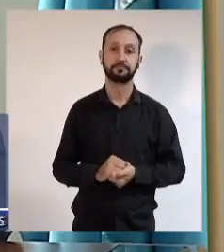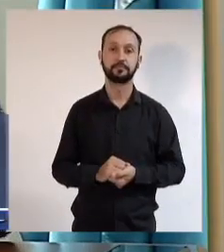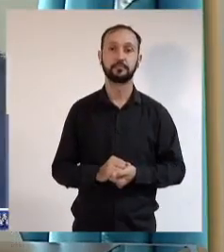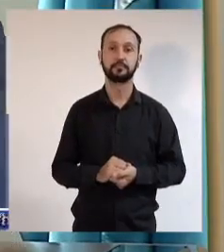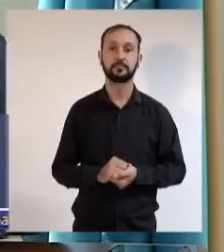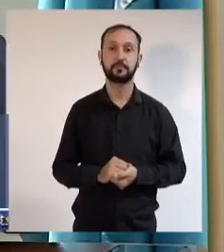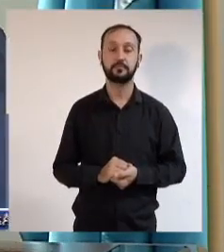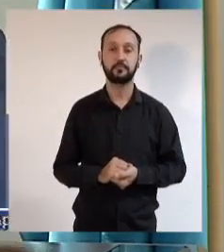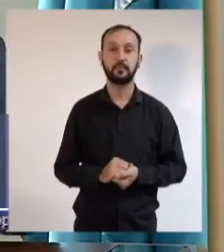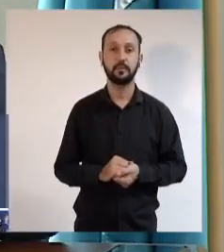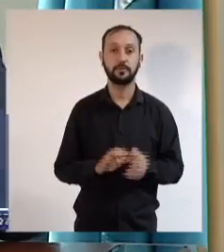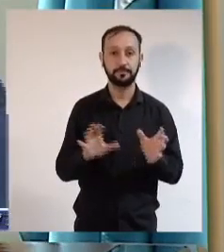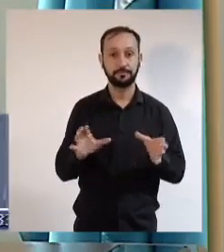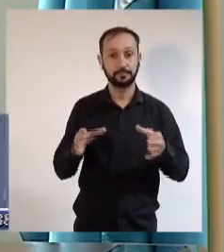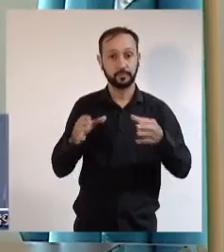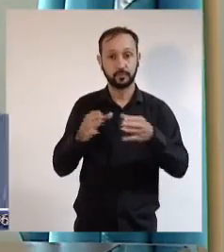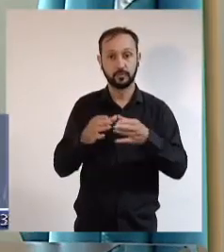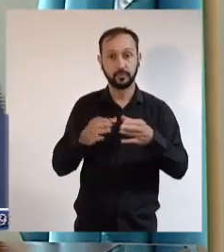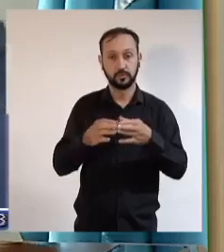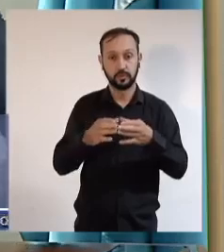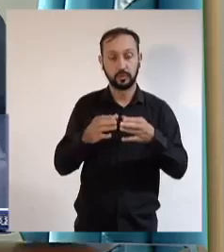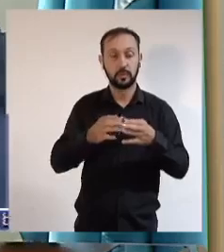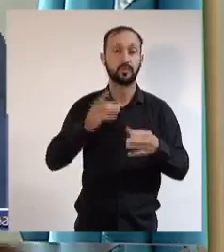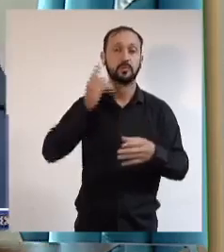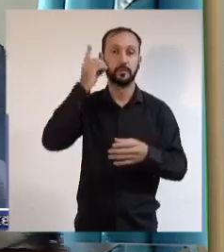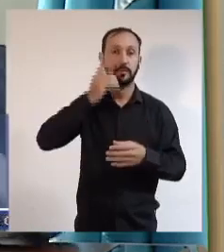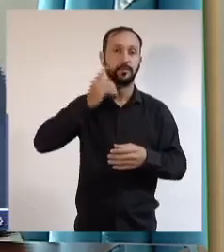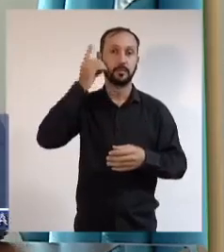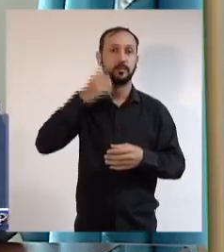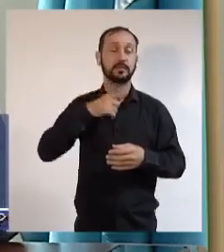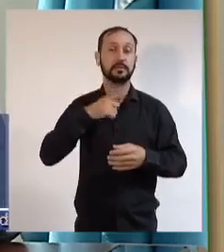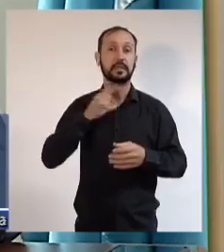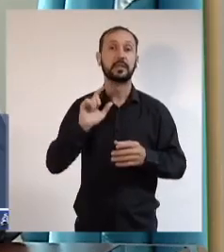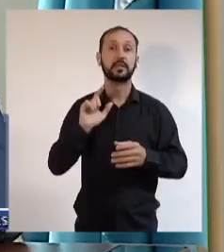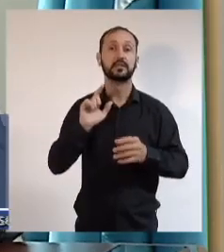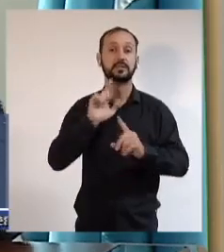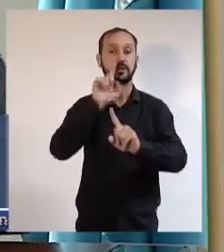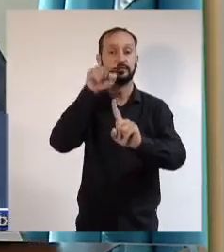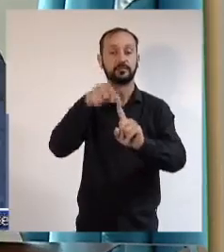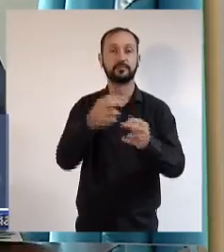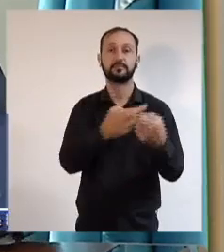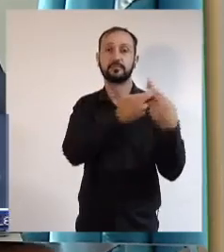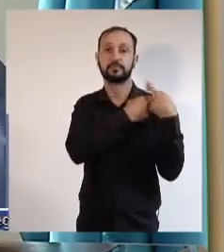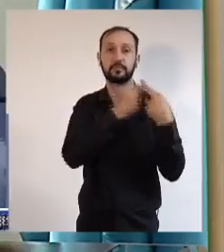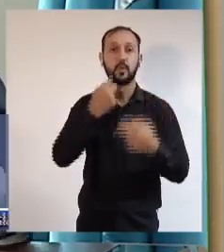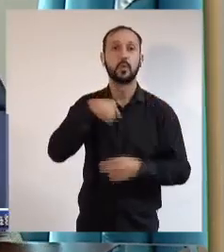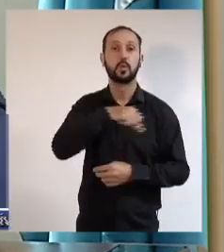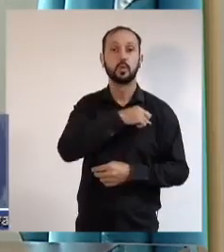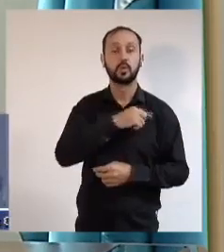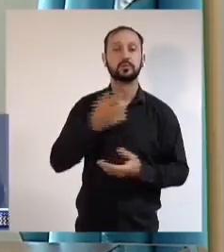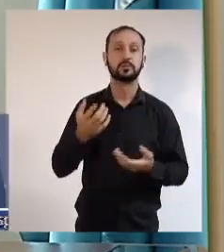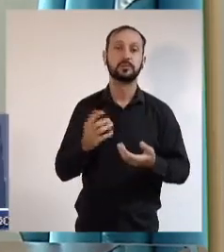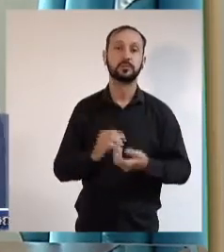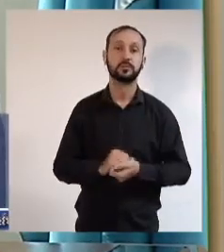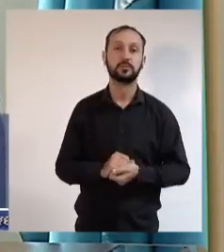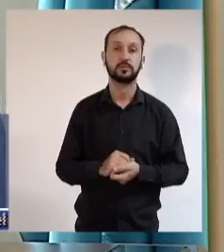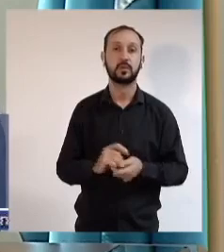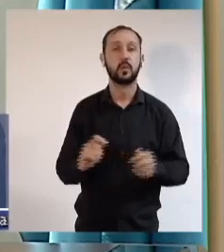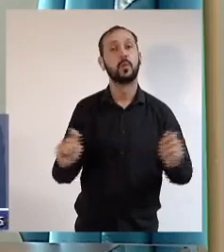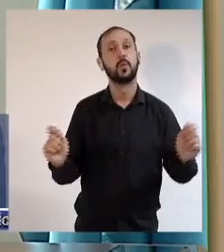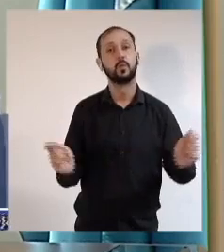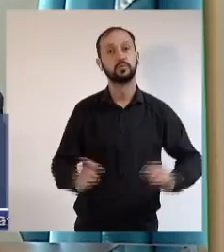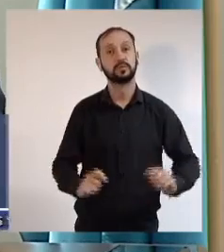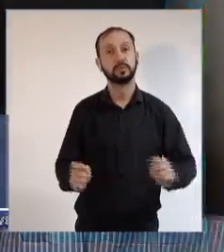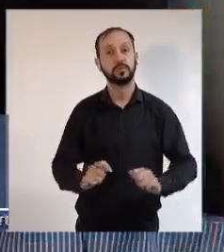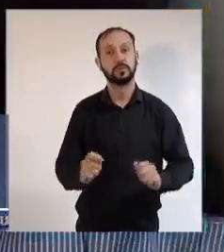ea frente parlamentar tem essa função de nós aqui todos podermos